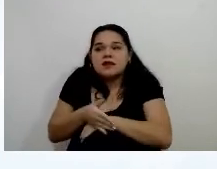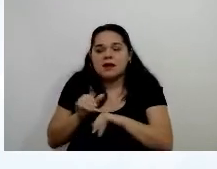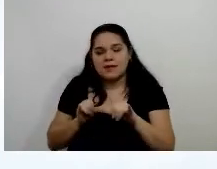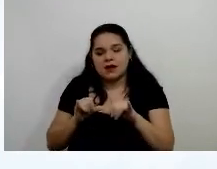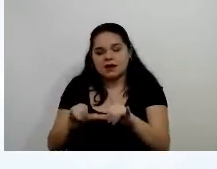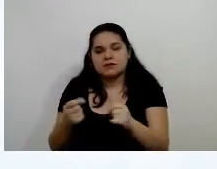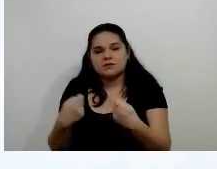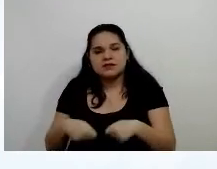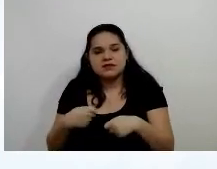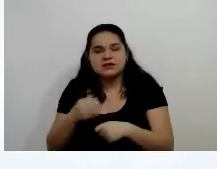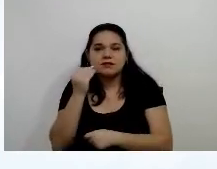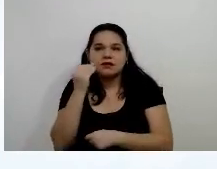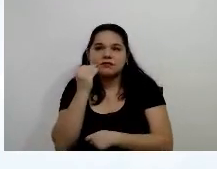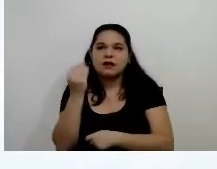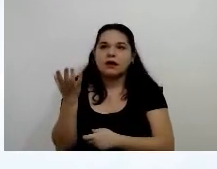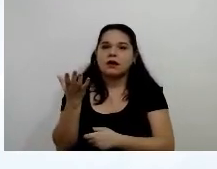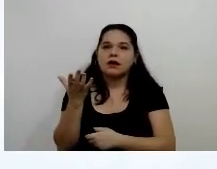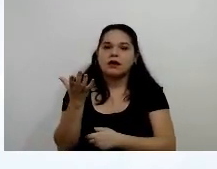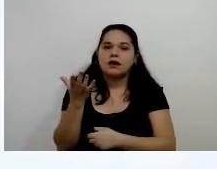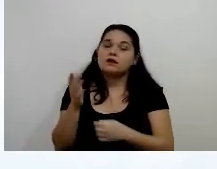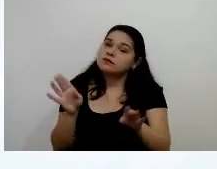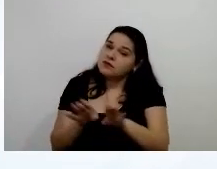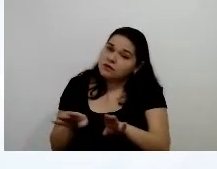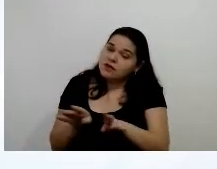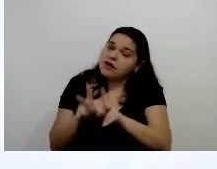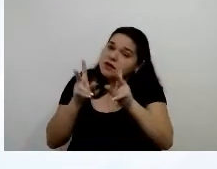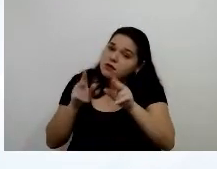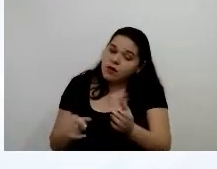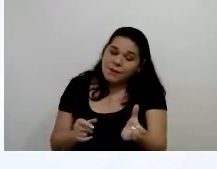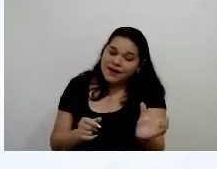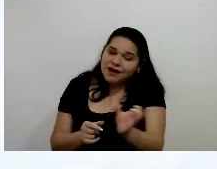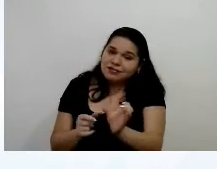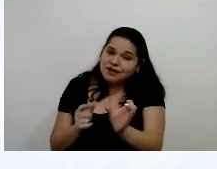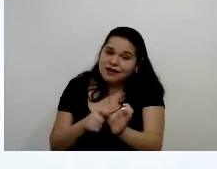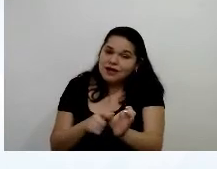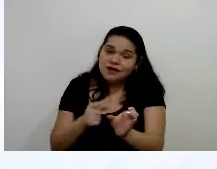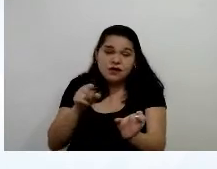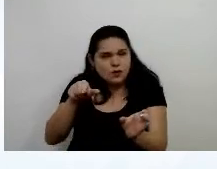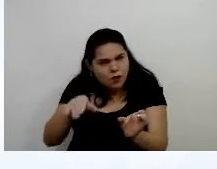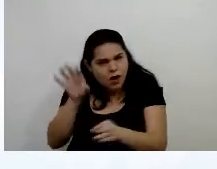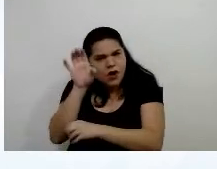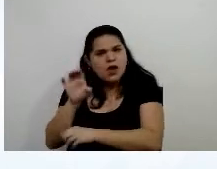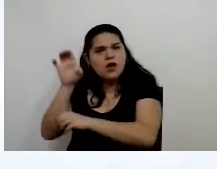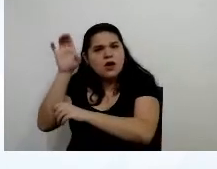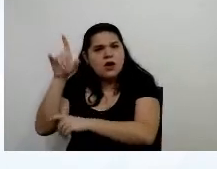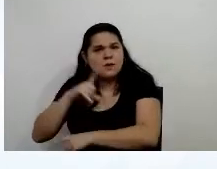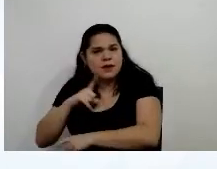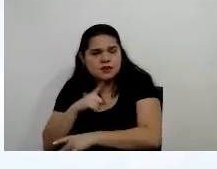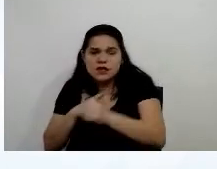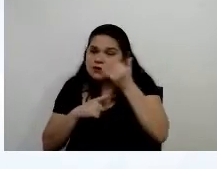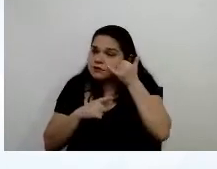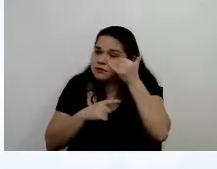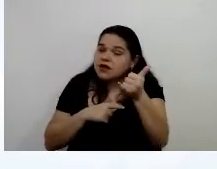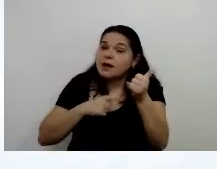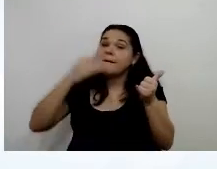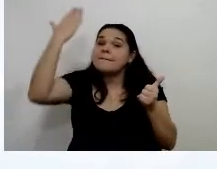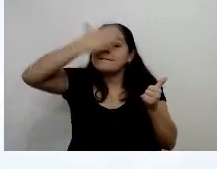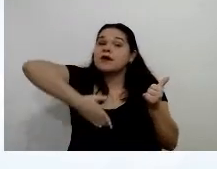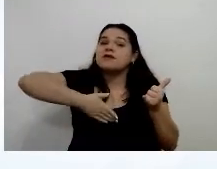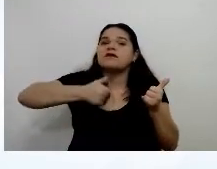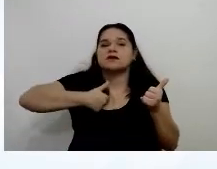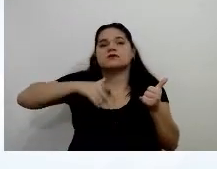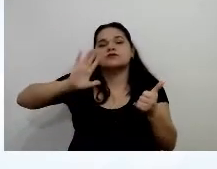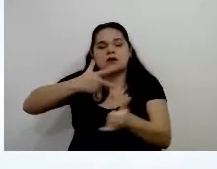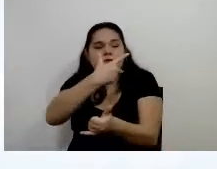a curto prazo também uma carteirinha igual a Europa tem, no seu celular, de que ele foi